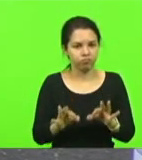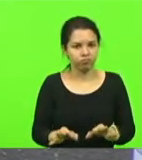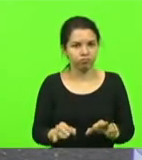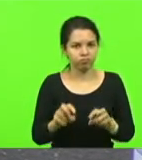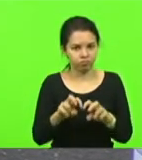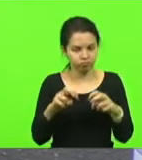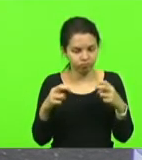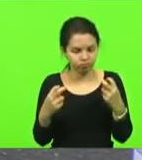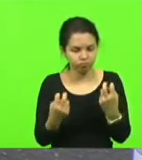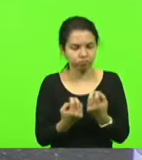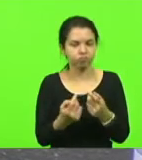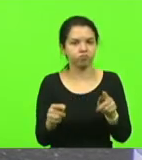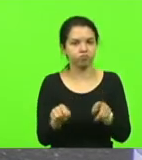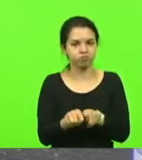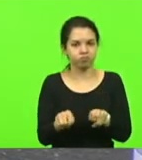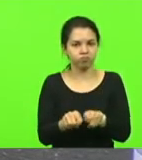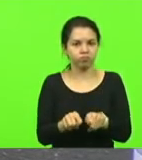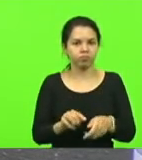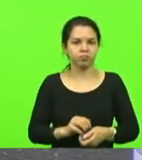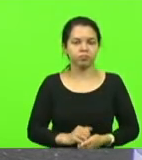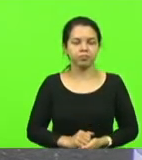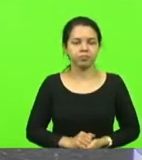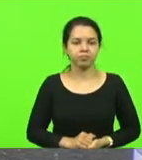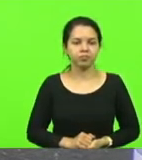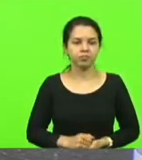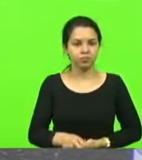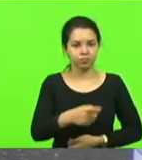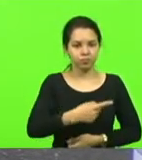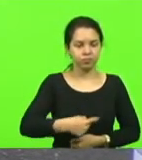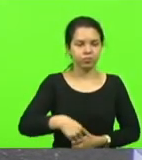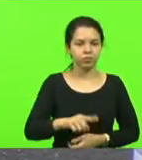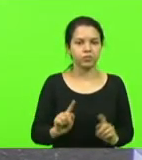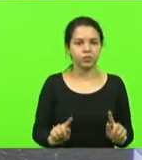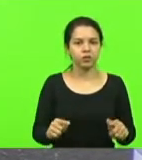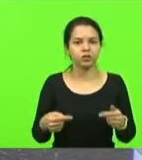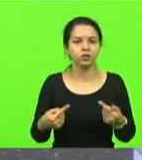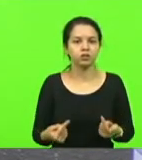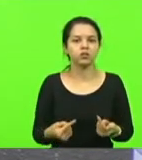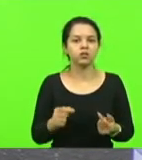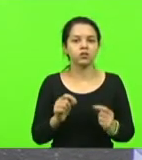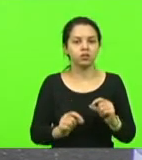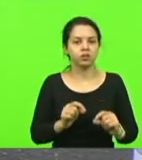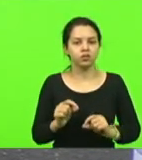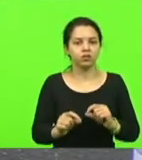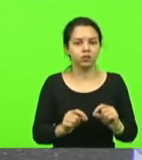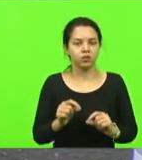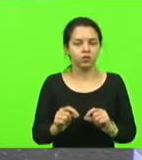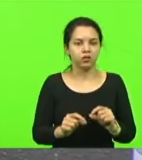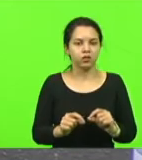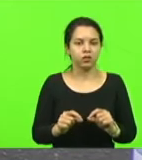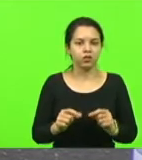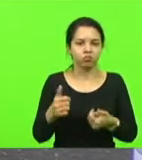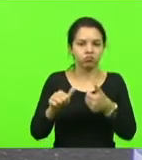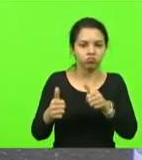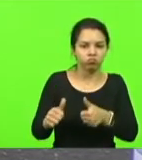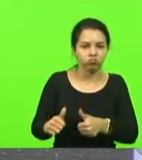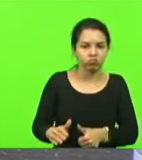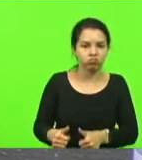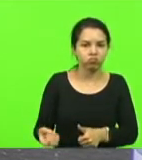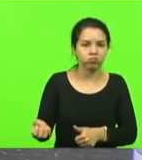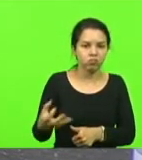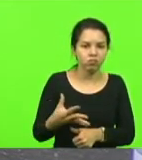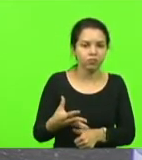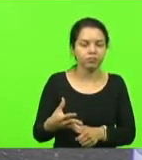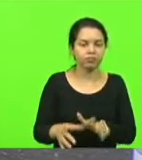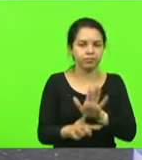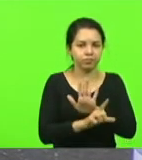plenário. O nosso grande desafio é, sim, atualizar a legislação. Parte